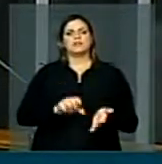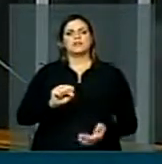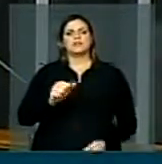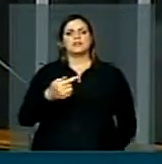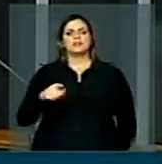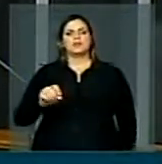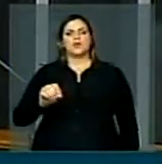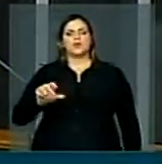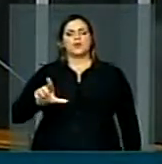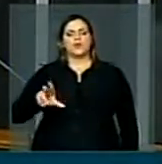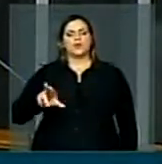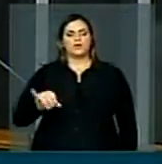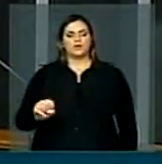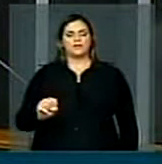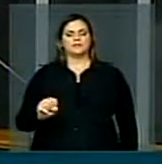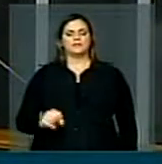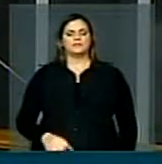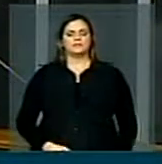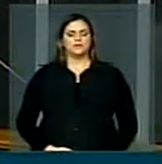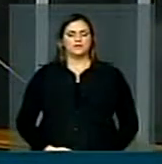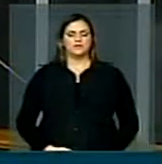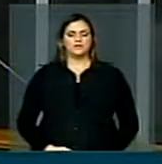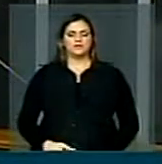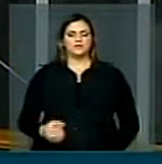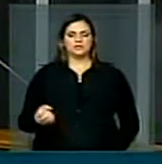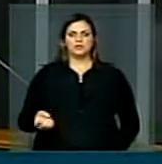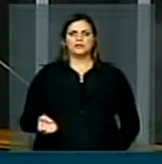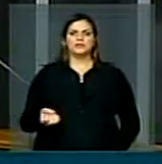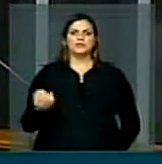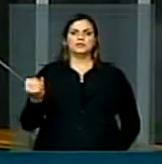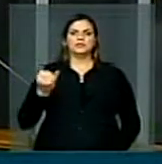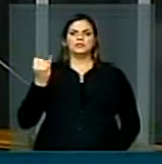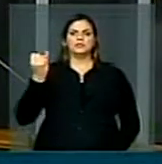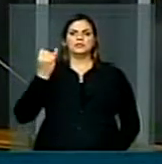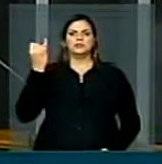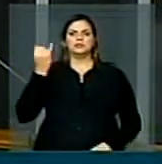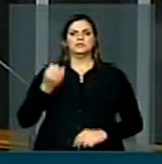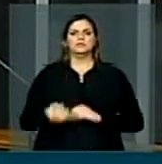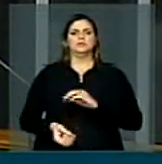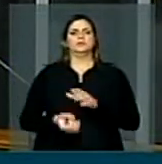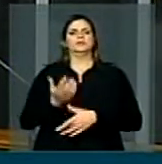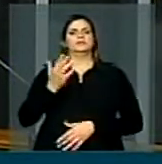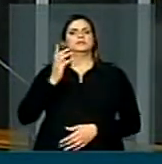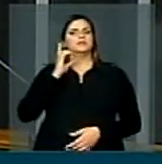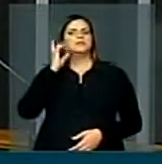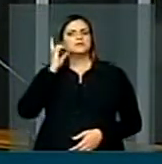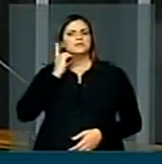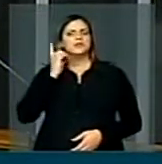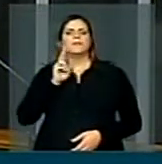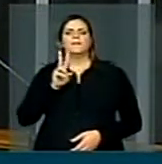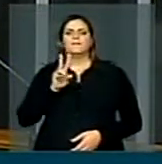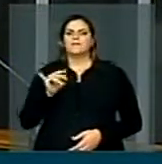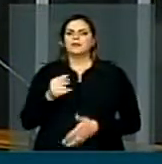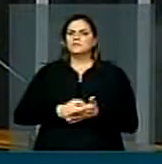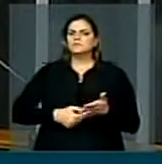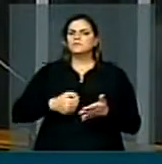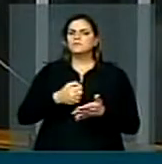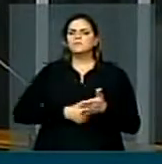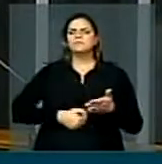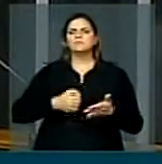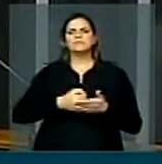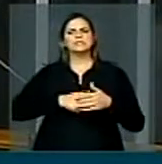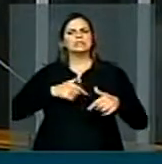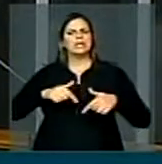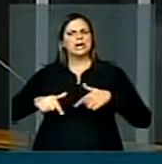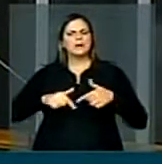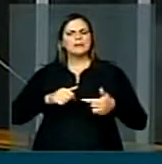esse registro da instalação da Frente Parlamentar Mista, que certamente tem uma grande importância e que certamente vai fazer o